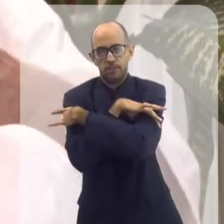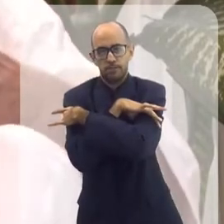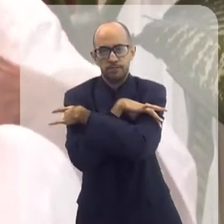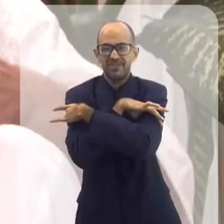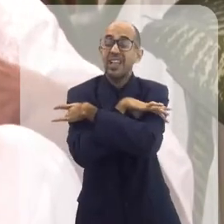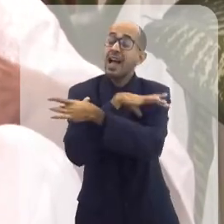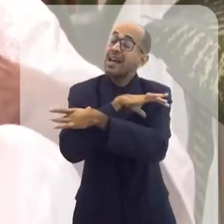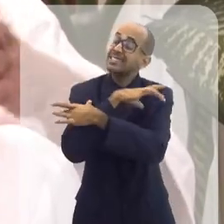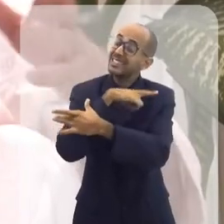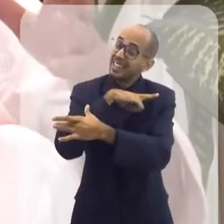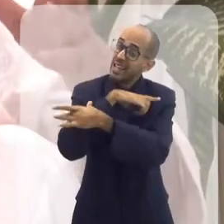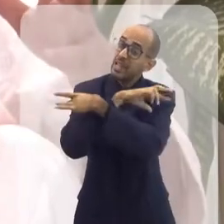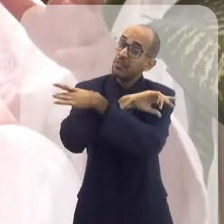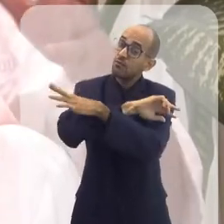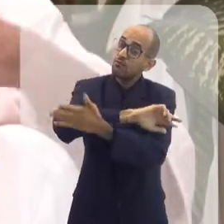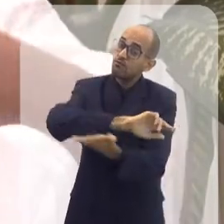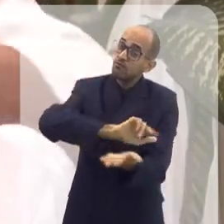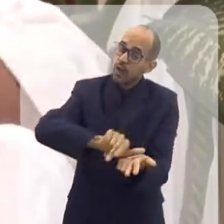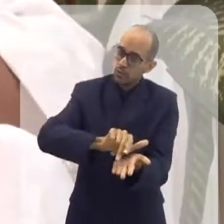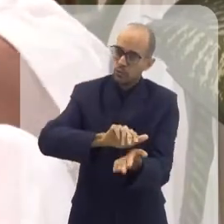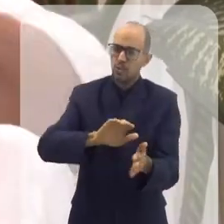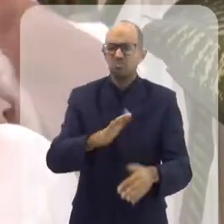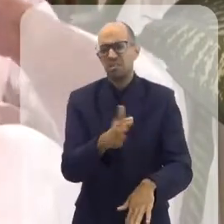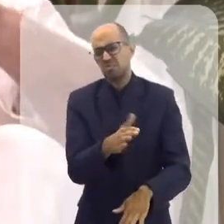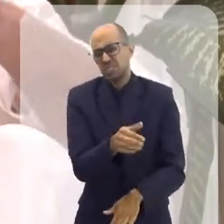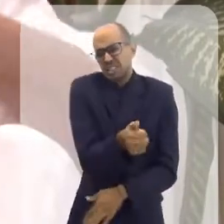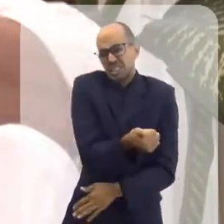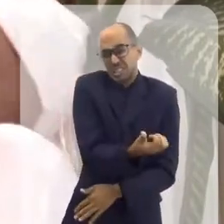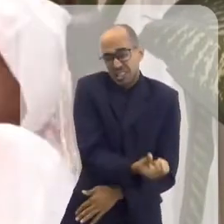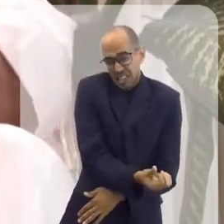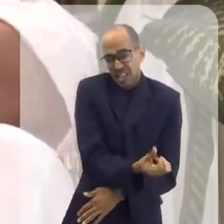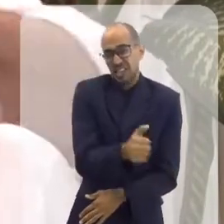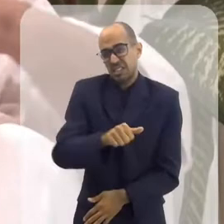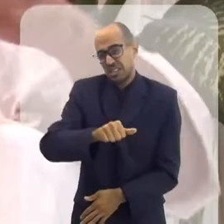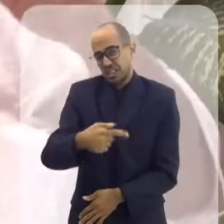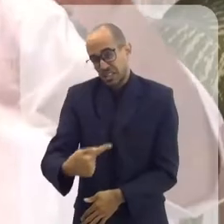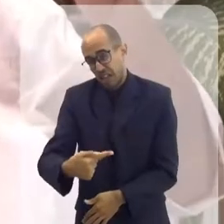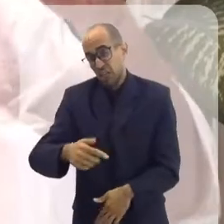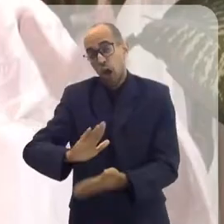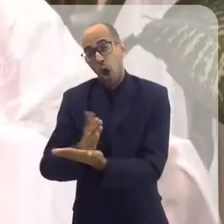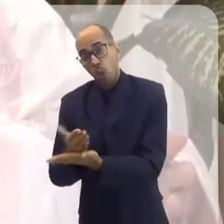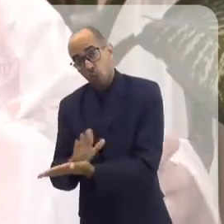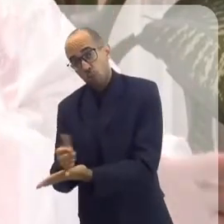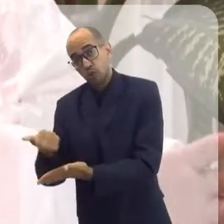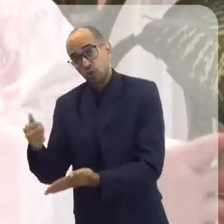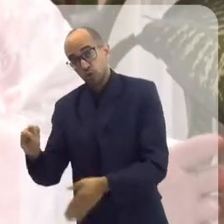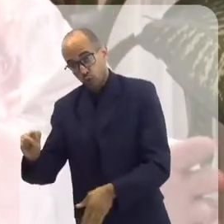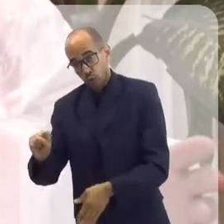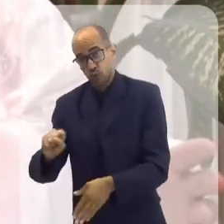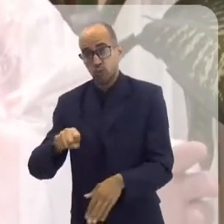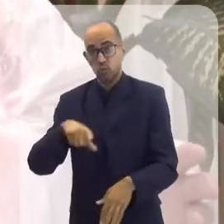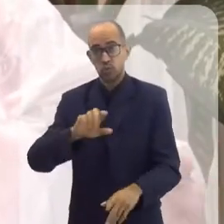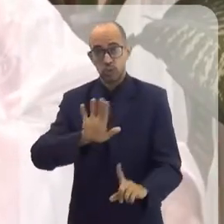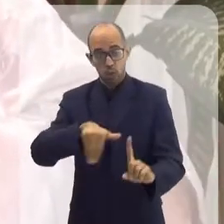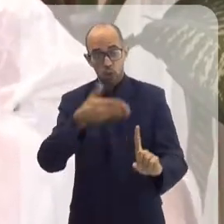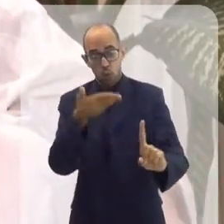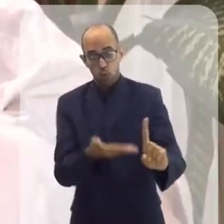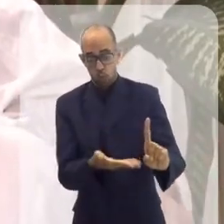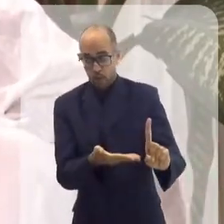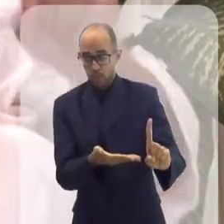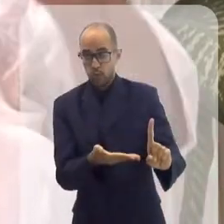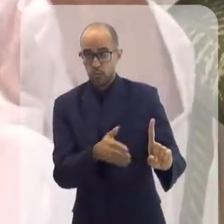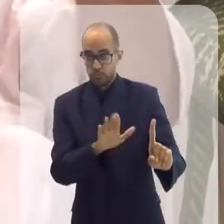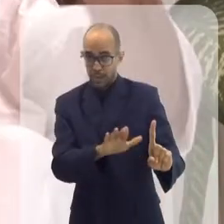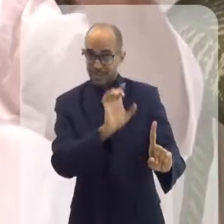candomblés em algumas tradições 1617 Orixás e algumas 18 horas que são tradicionalmente cultuados